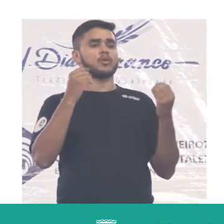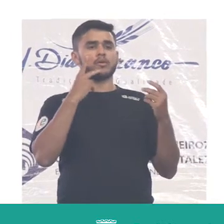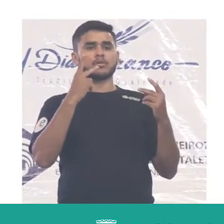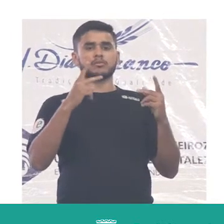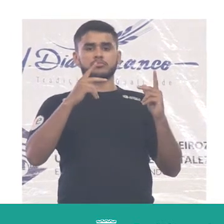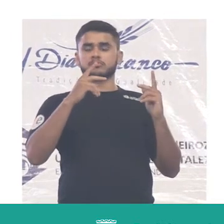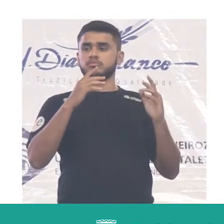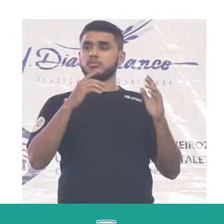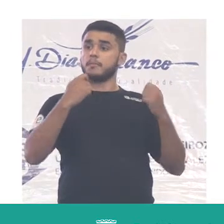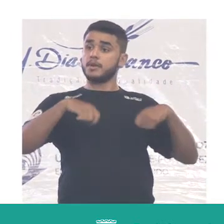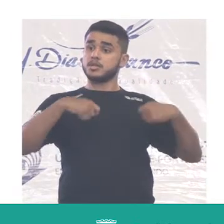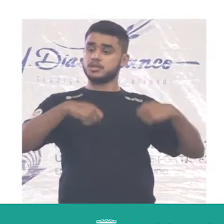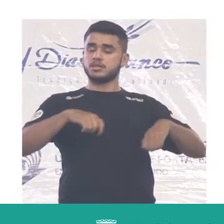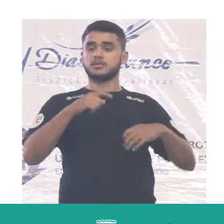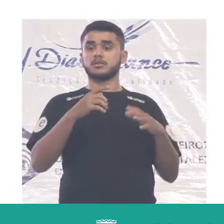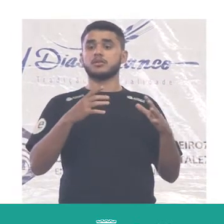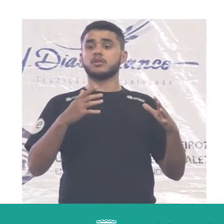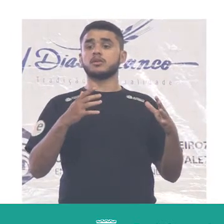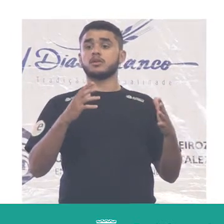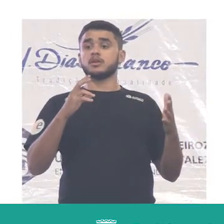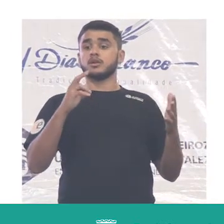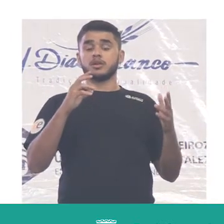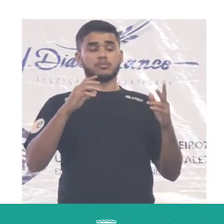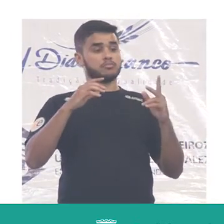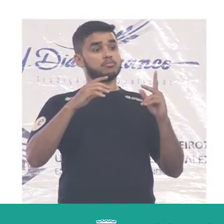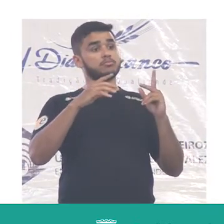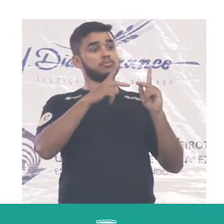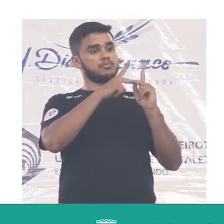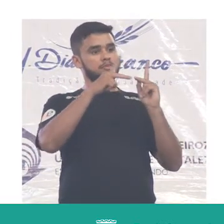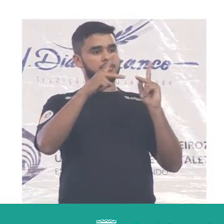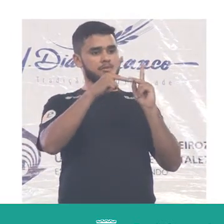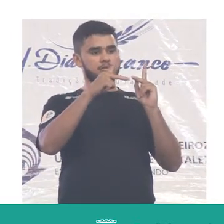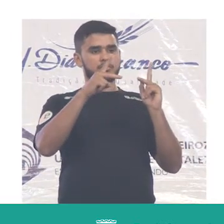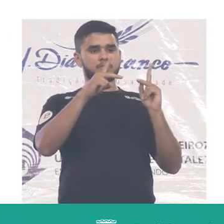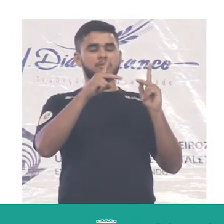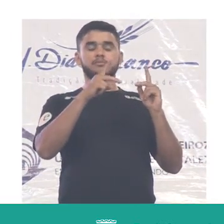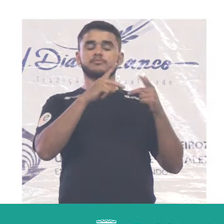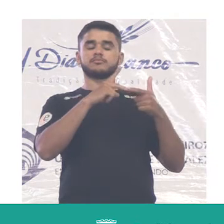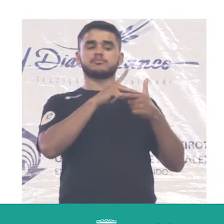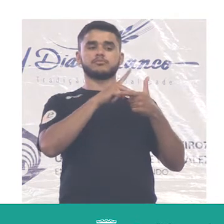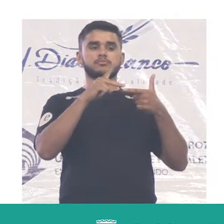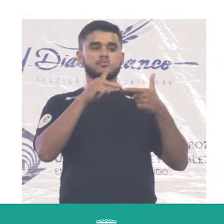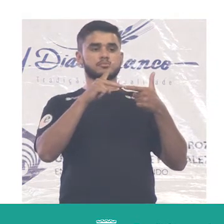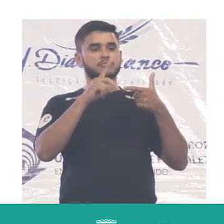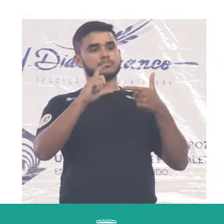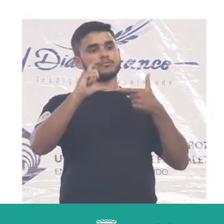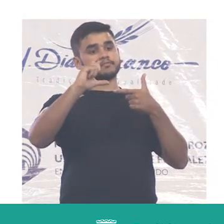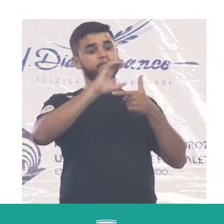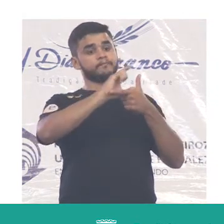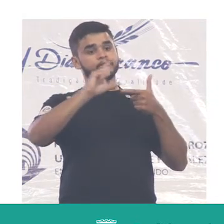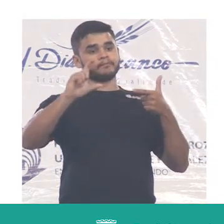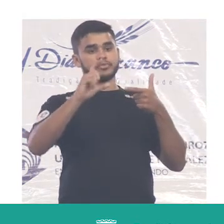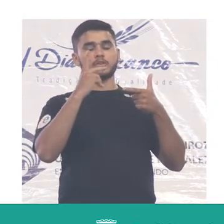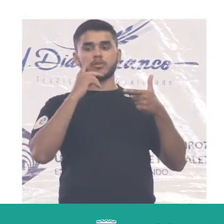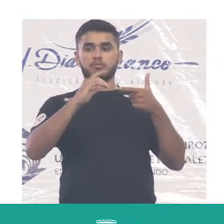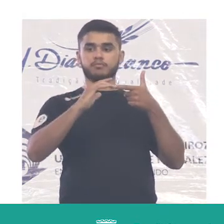reservatório, seriam necessários 500 baldes, com capacidade de 12.800 ml.